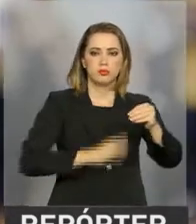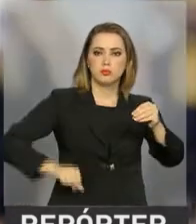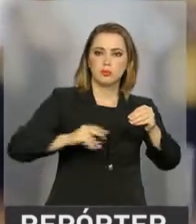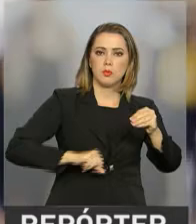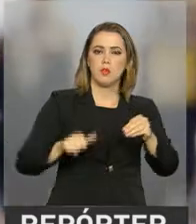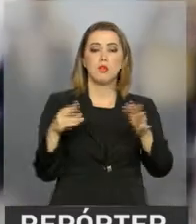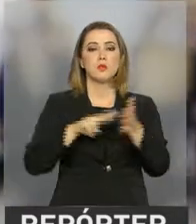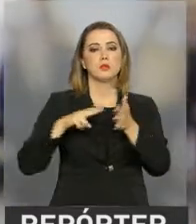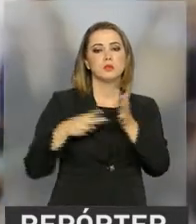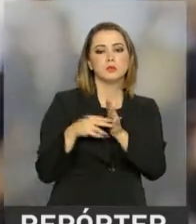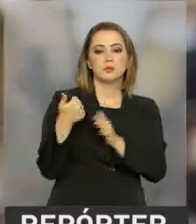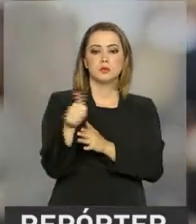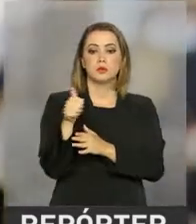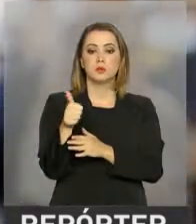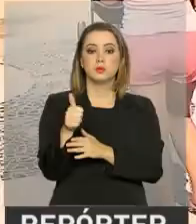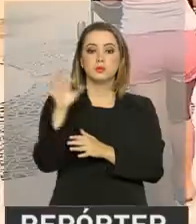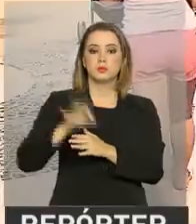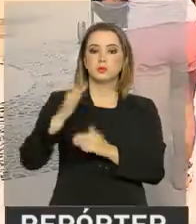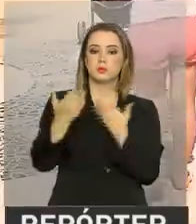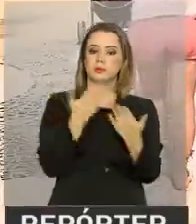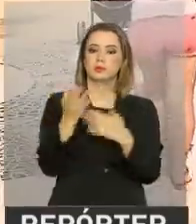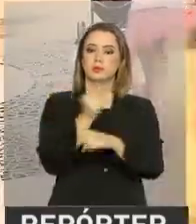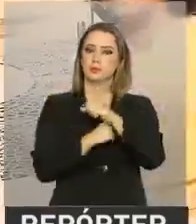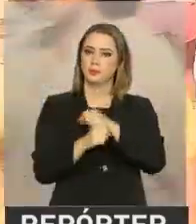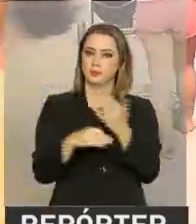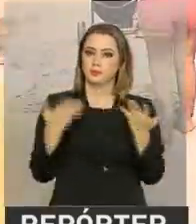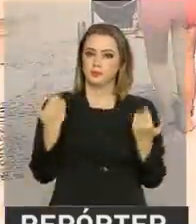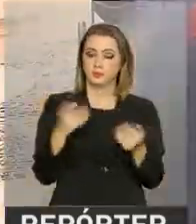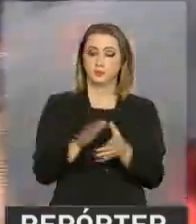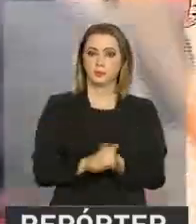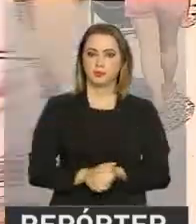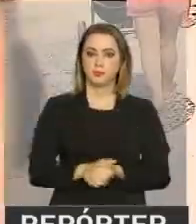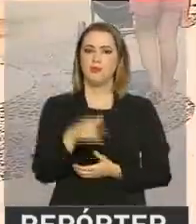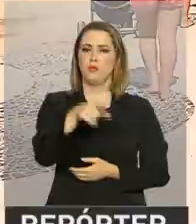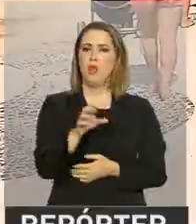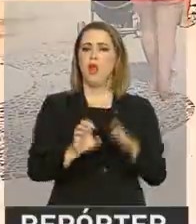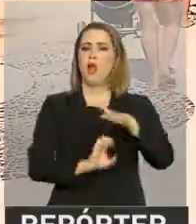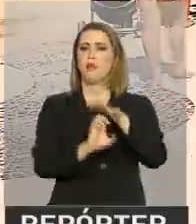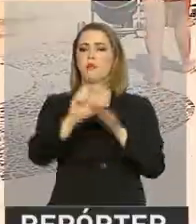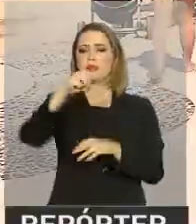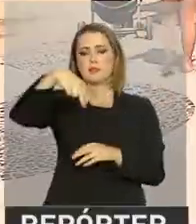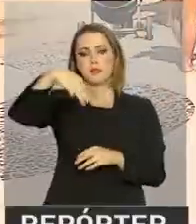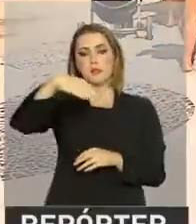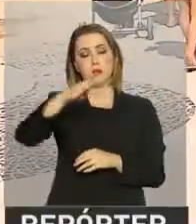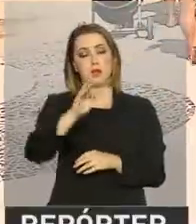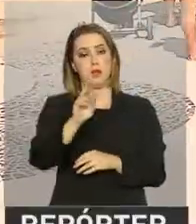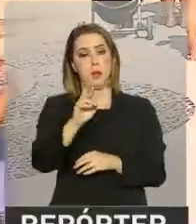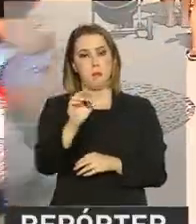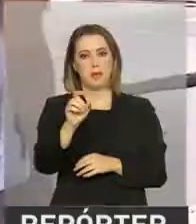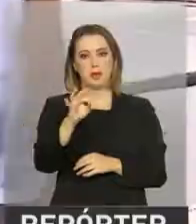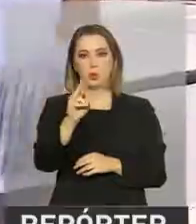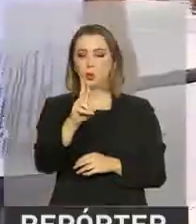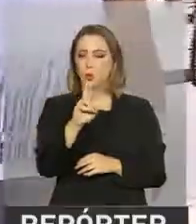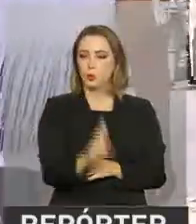11 por cento em relação à temporada passada segundo a embratur o interesse em visitar o brasil se deve a rio 2016